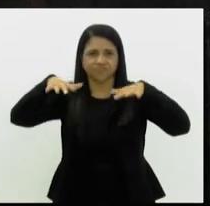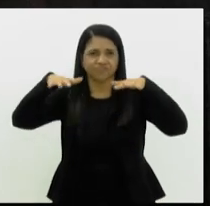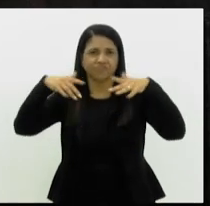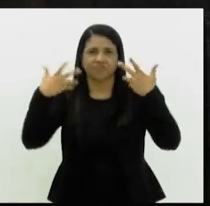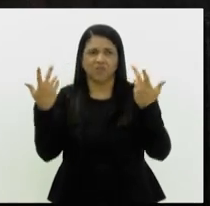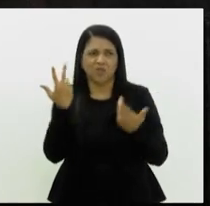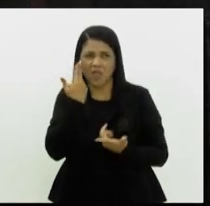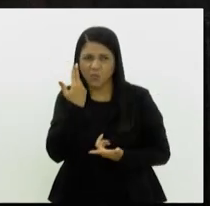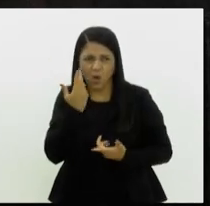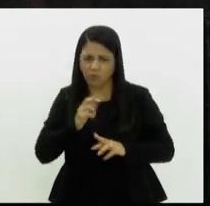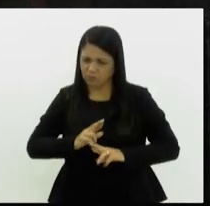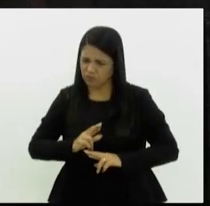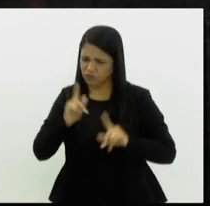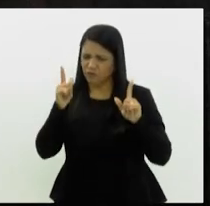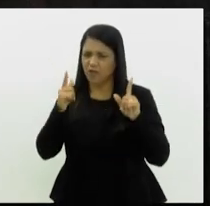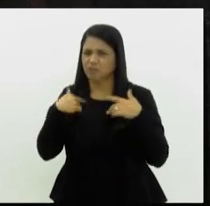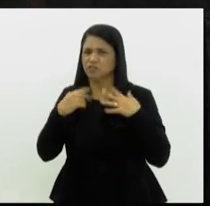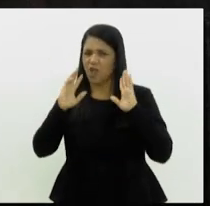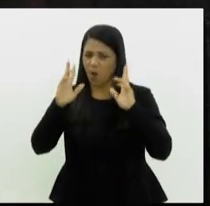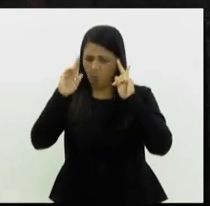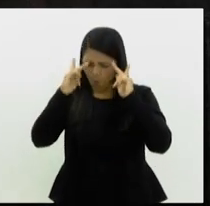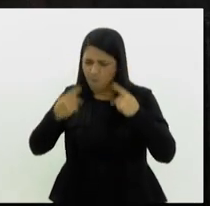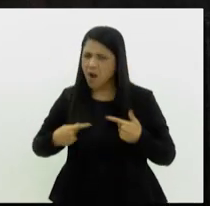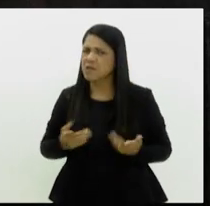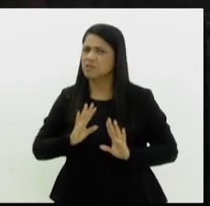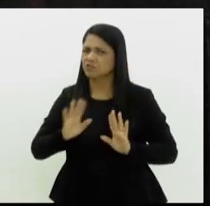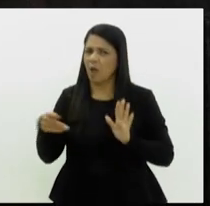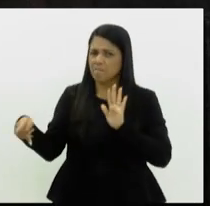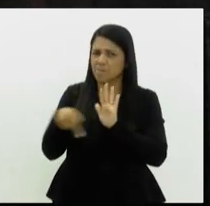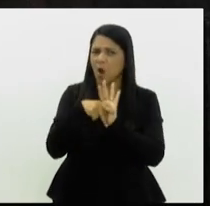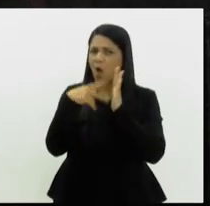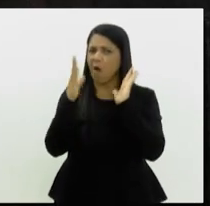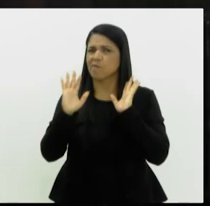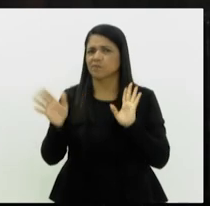tornaram catástrofes sociais e humanas, né? Então fica aqui